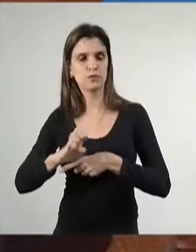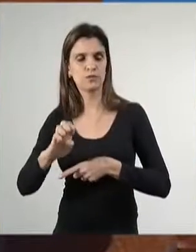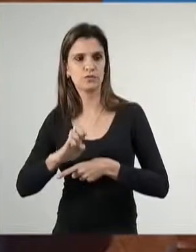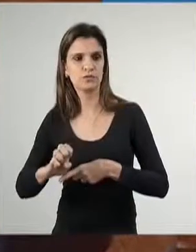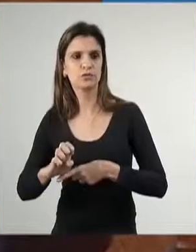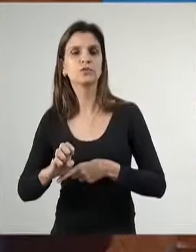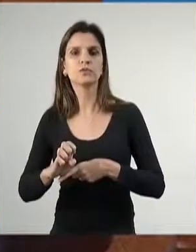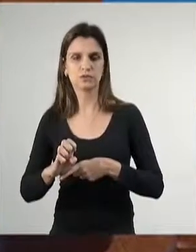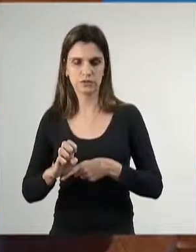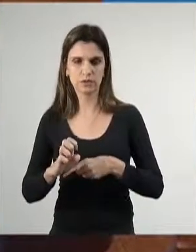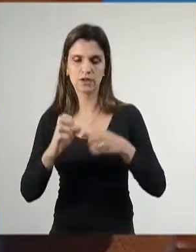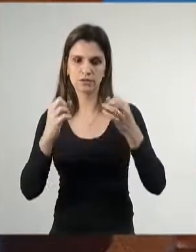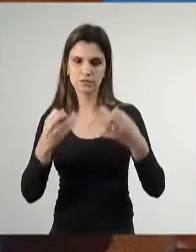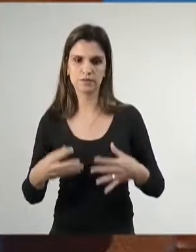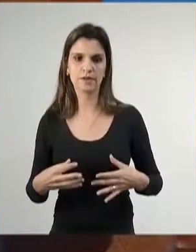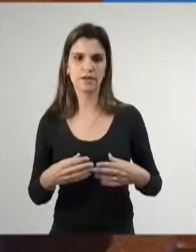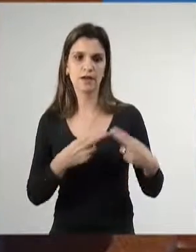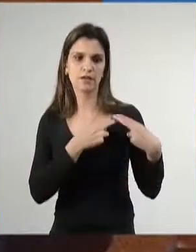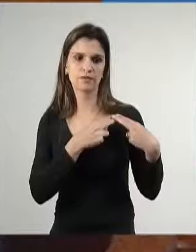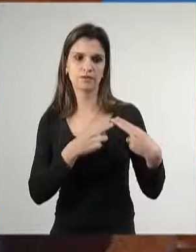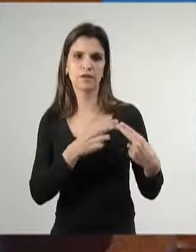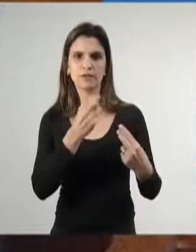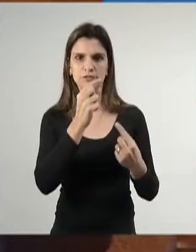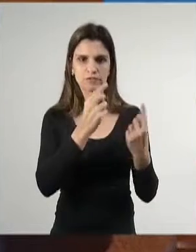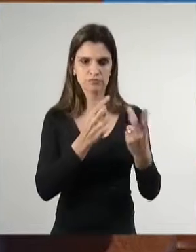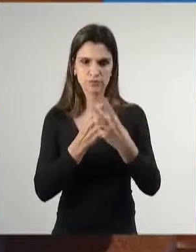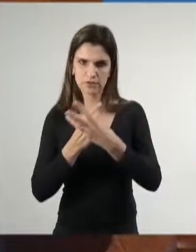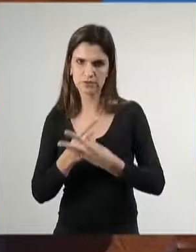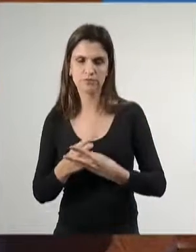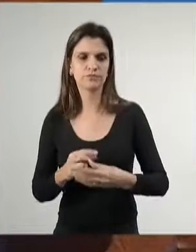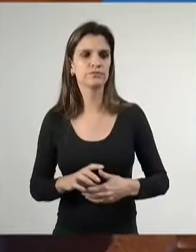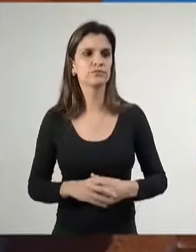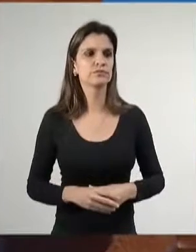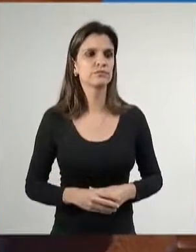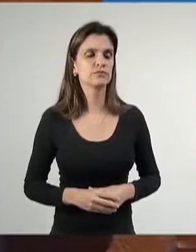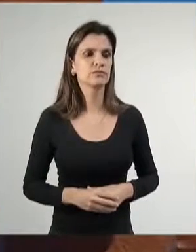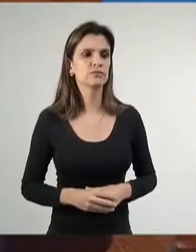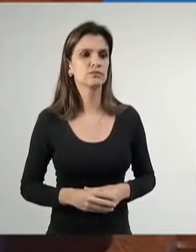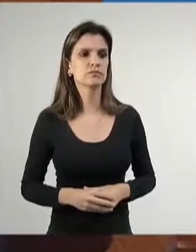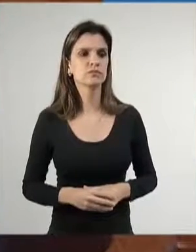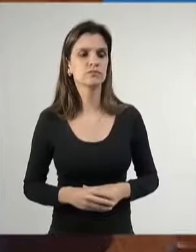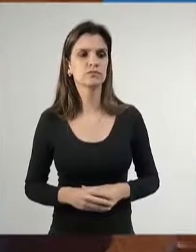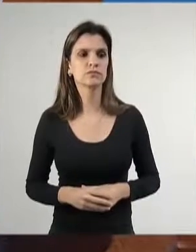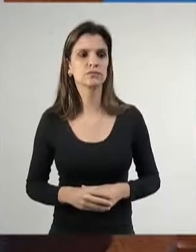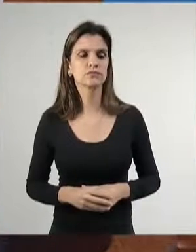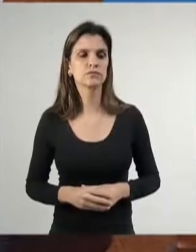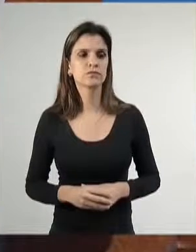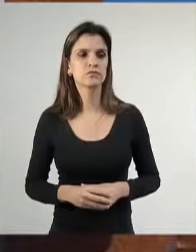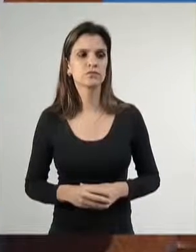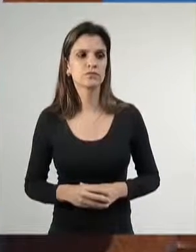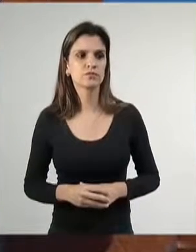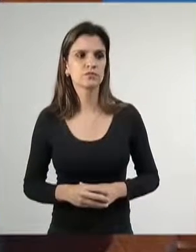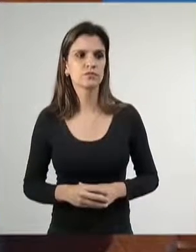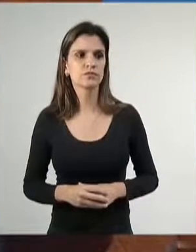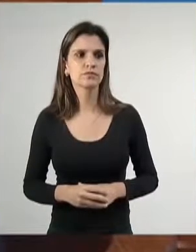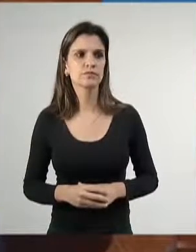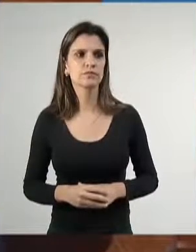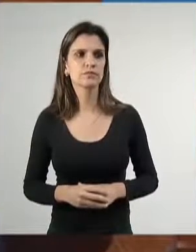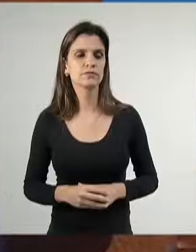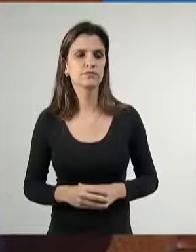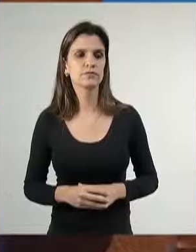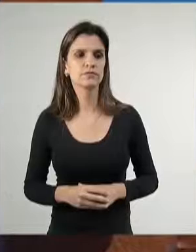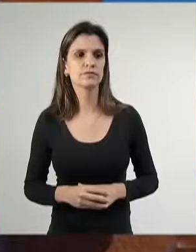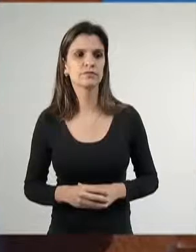nossa Carta Magna de 1988, que é o tema objeto da presente proposta. A nossa Carta